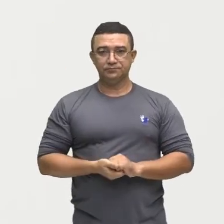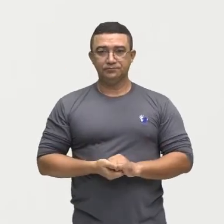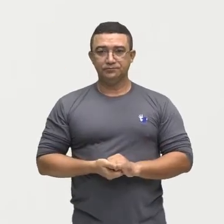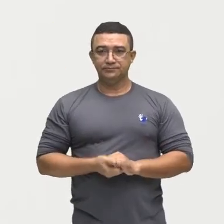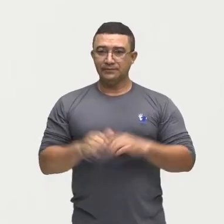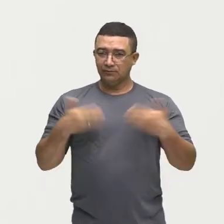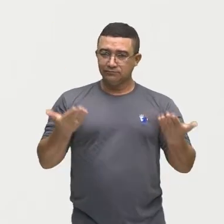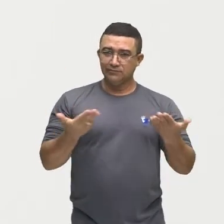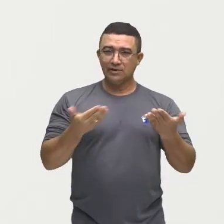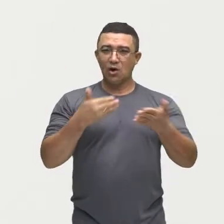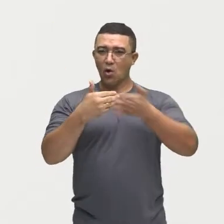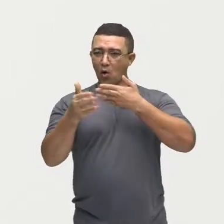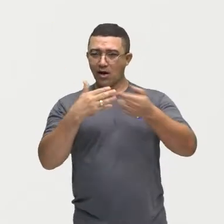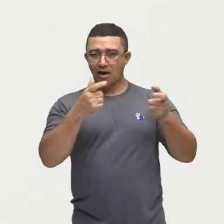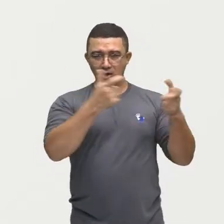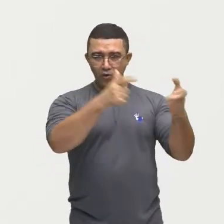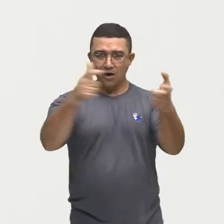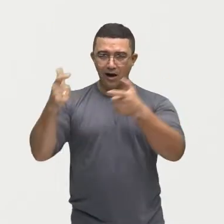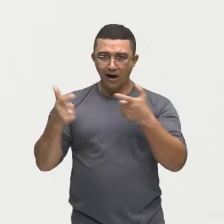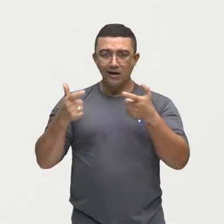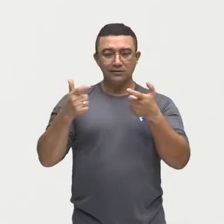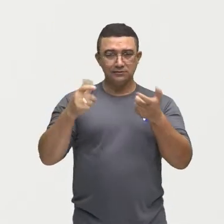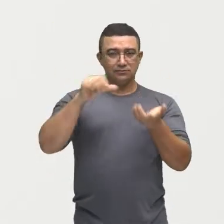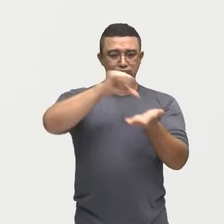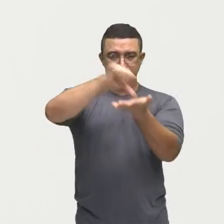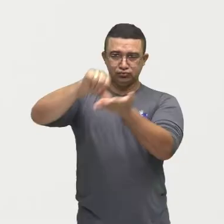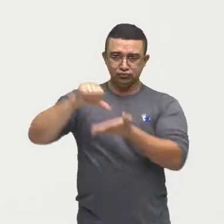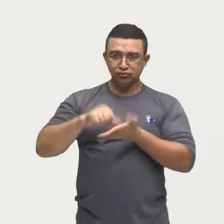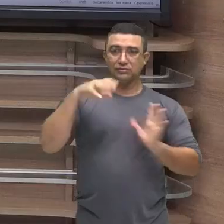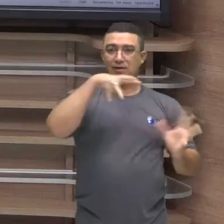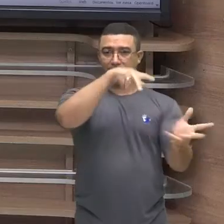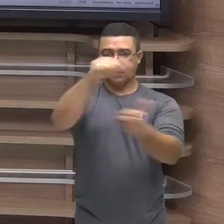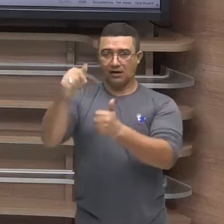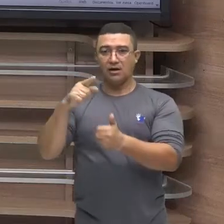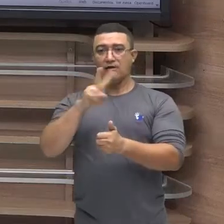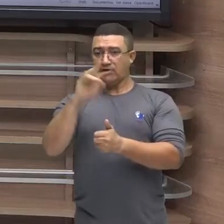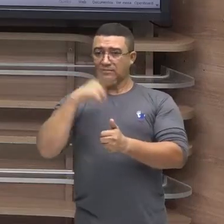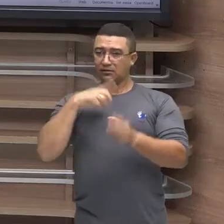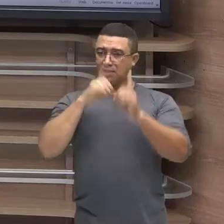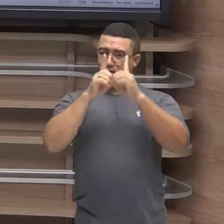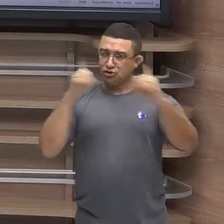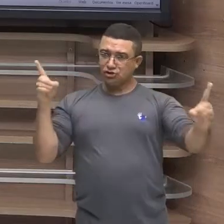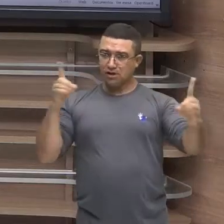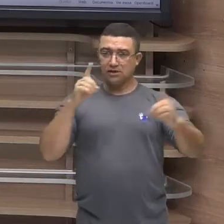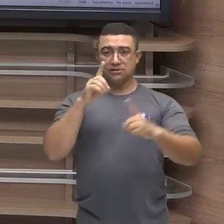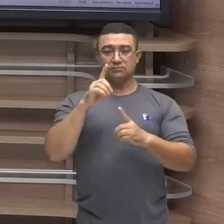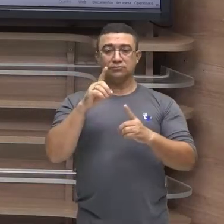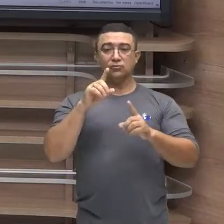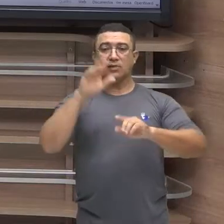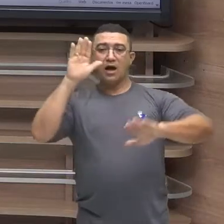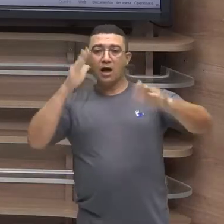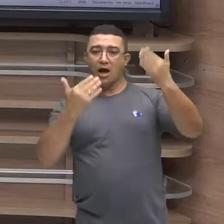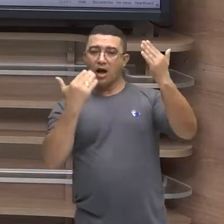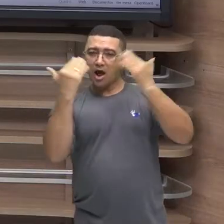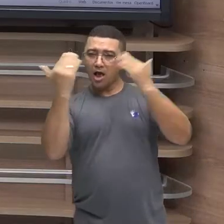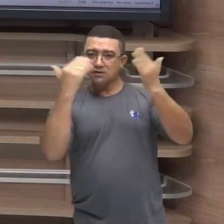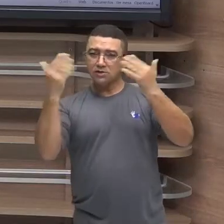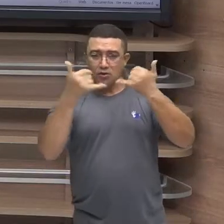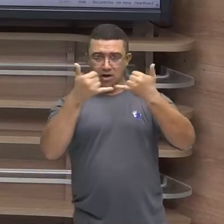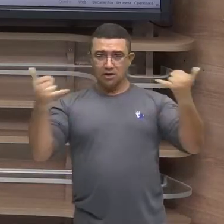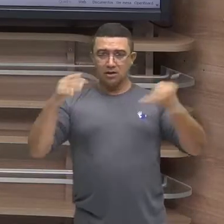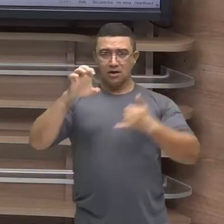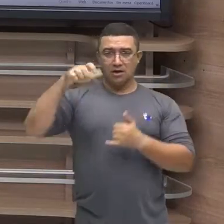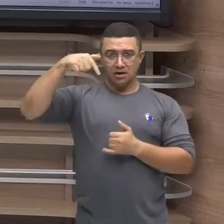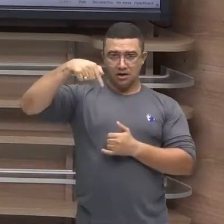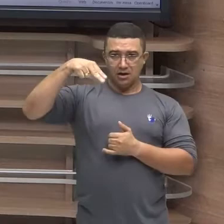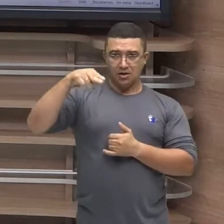em qualquer ponto da superfície, a gente vai ter aí uma distância com relação à linha do Equador, tá bom? Aí